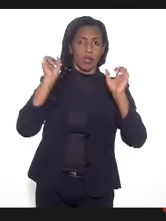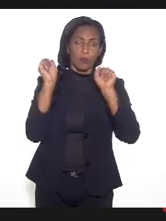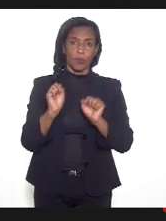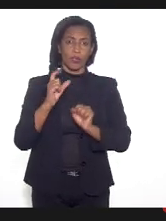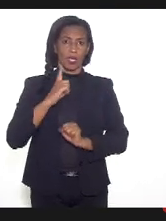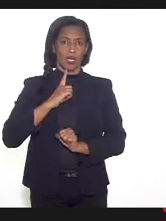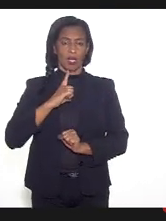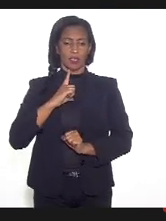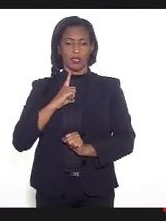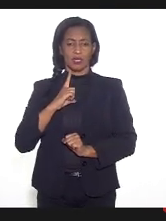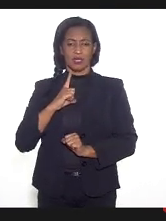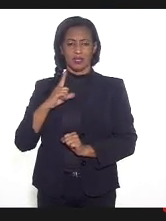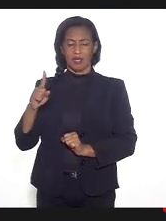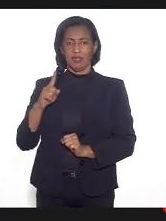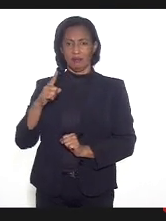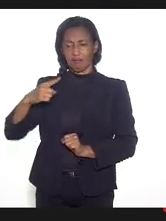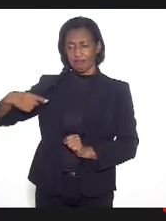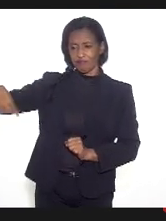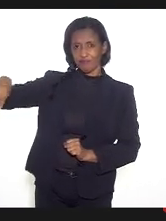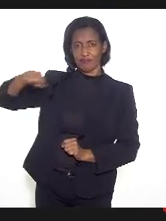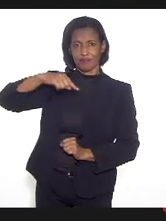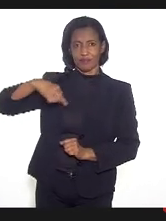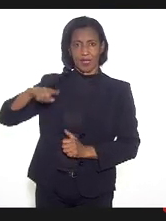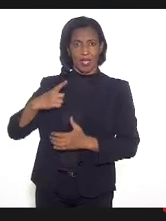a recuperação dessa vacância